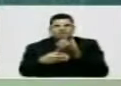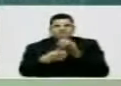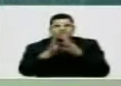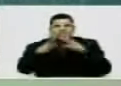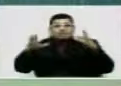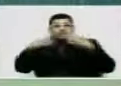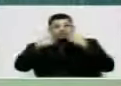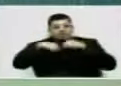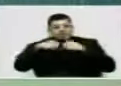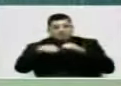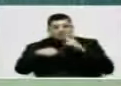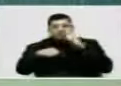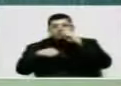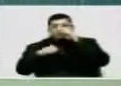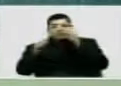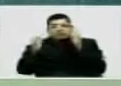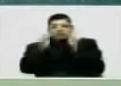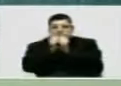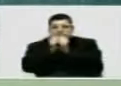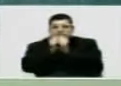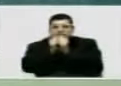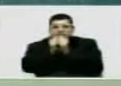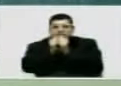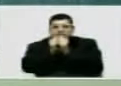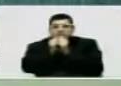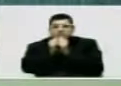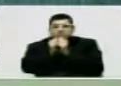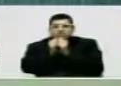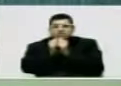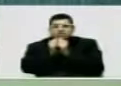imperiosa necessidade da unidade.